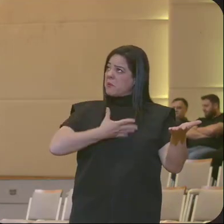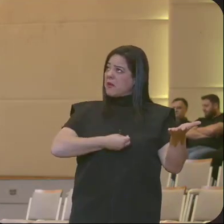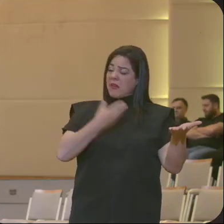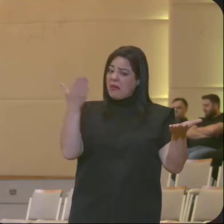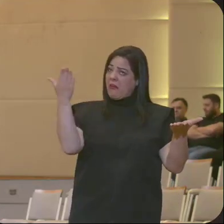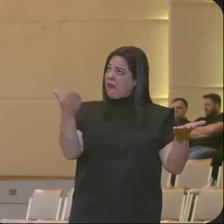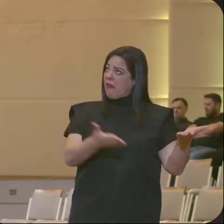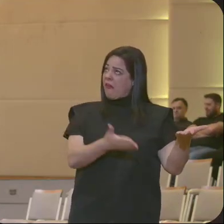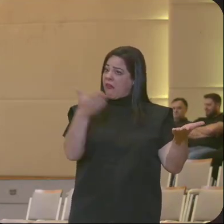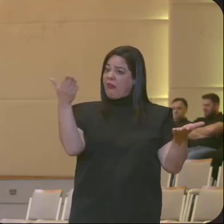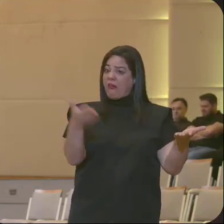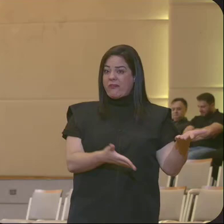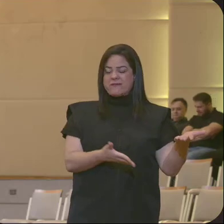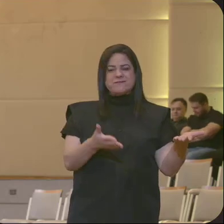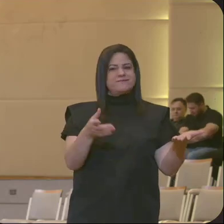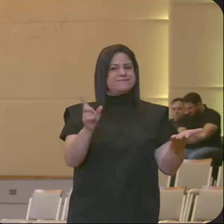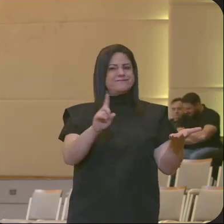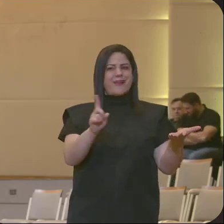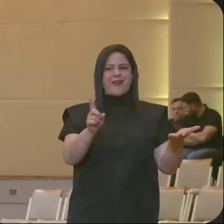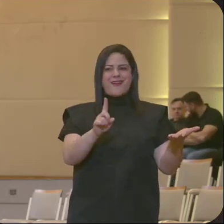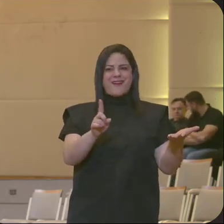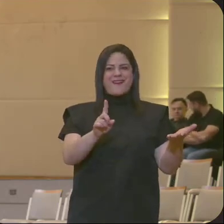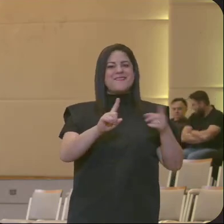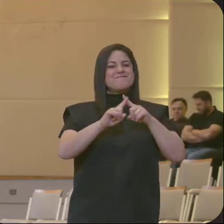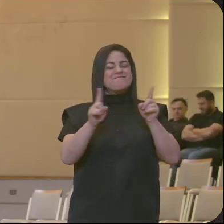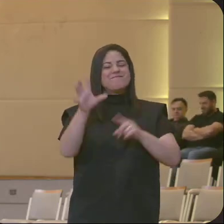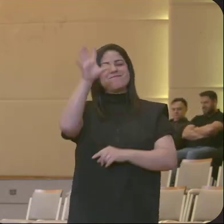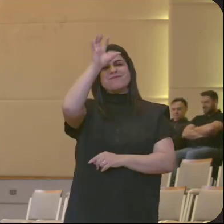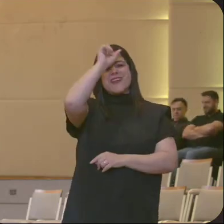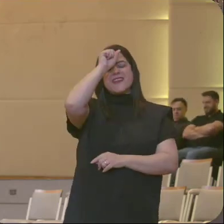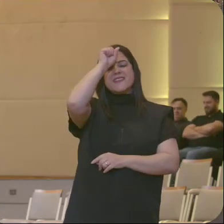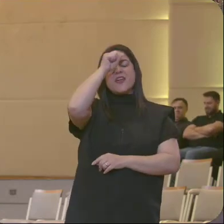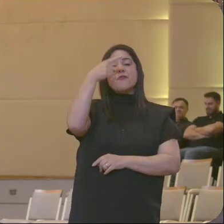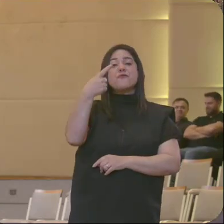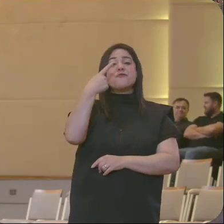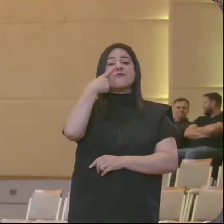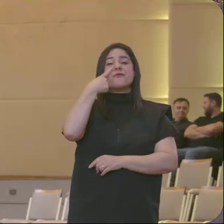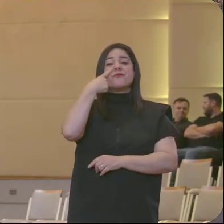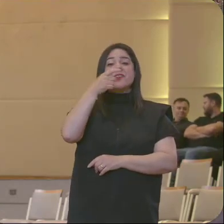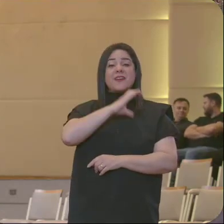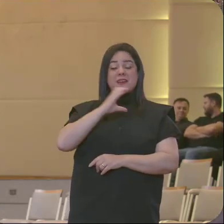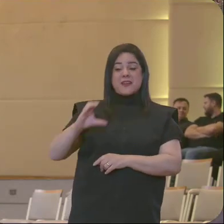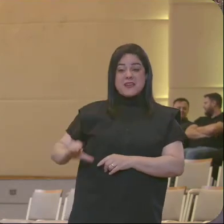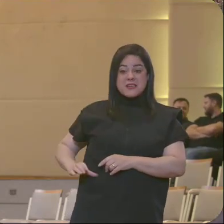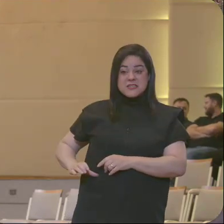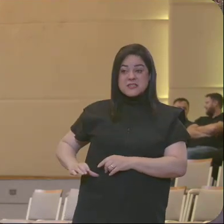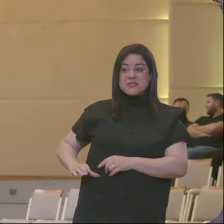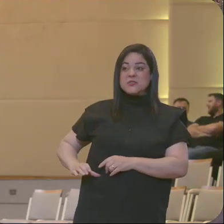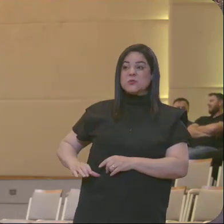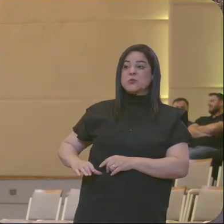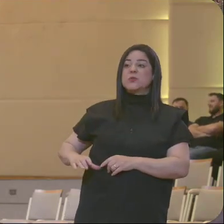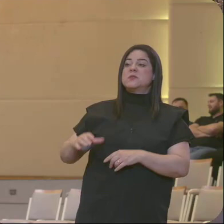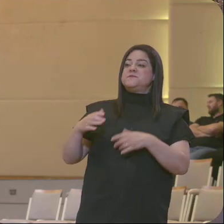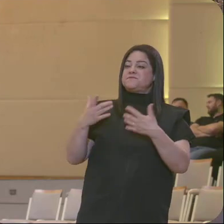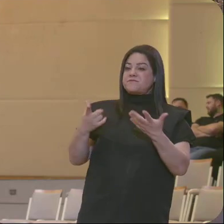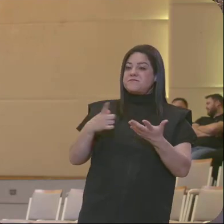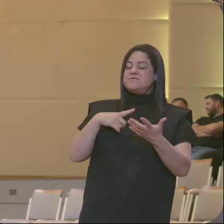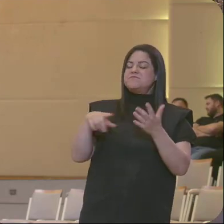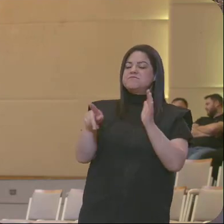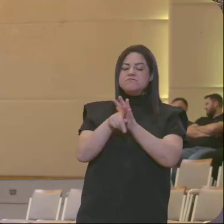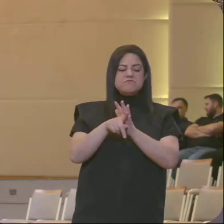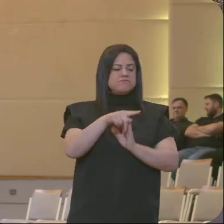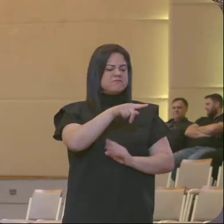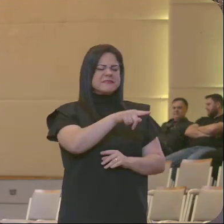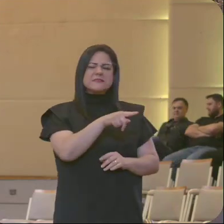aquilo que ele enfrentava naquele momento. Ele aprendeu a olhar para as circunstâncias pelas lentes